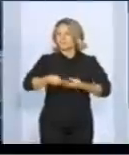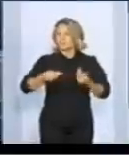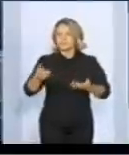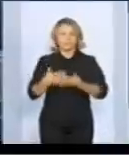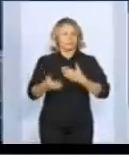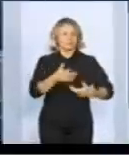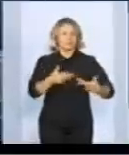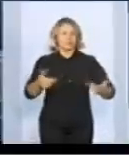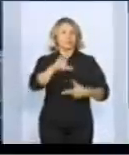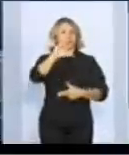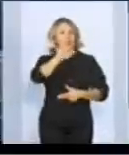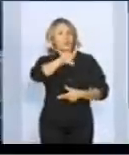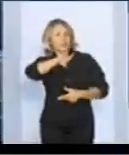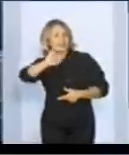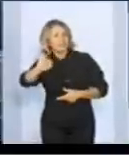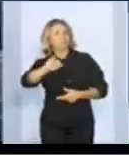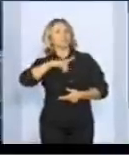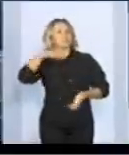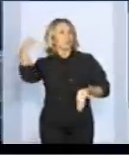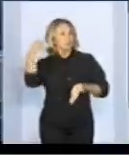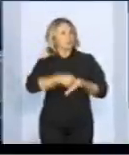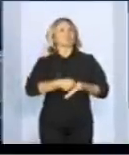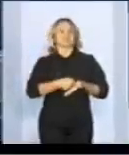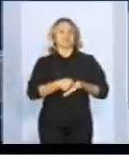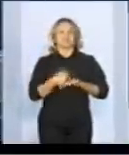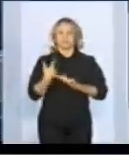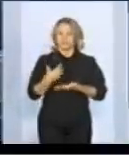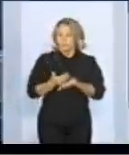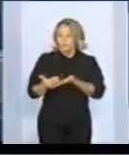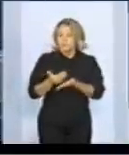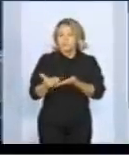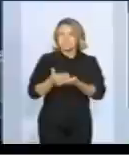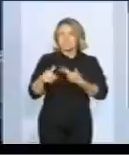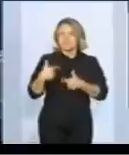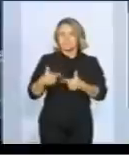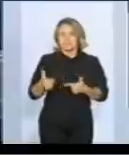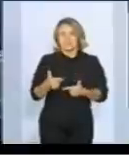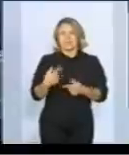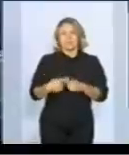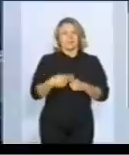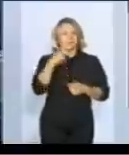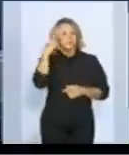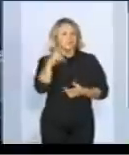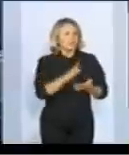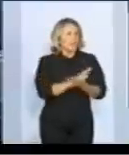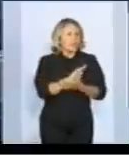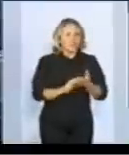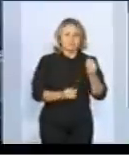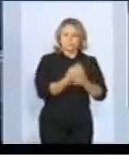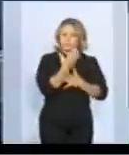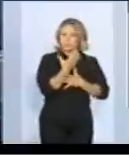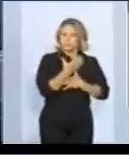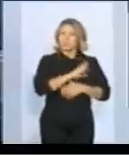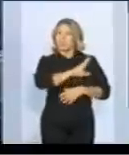o CAD tem o dever, inclusive, de agir. Por que eu estou falando isso? Porque eu não vi em nenhum momento nenhuma produtora ir ao